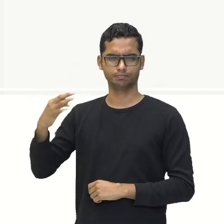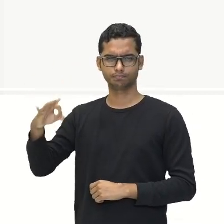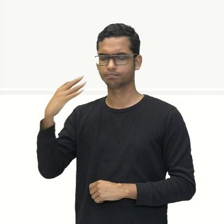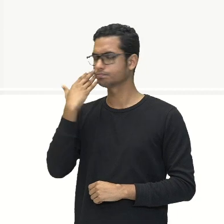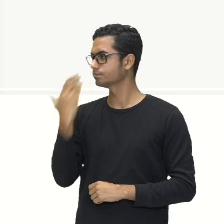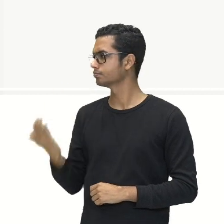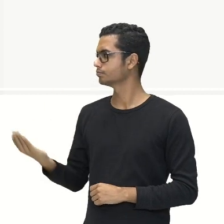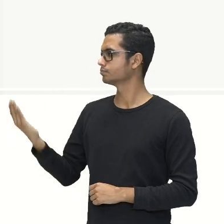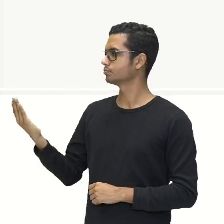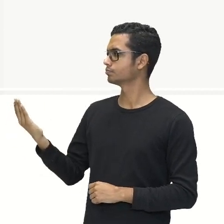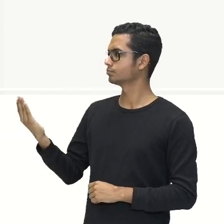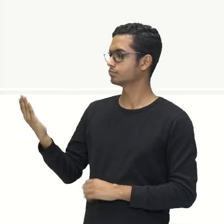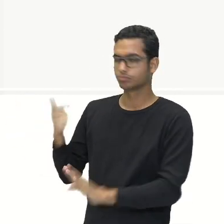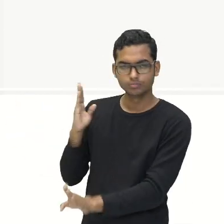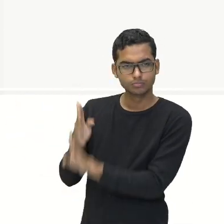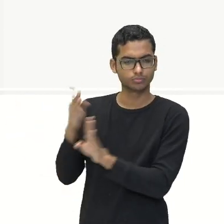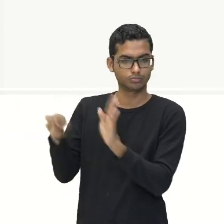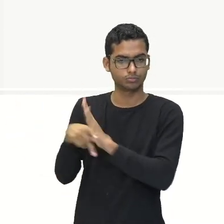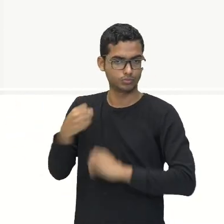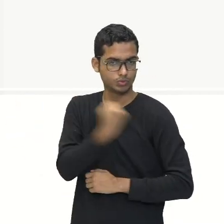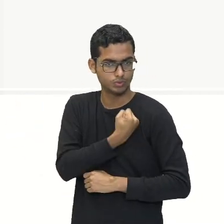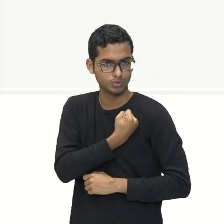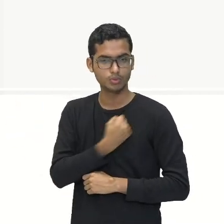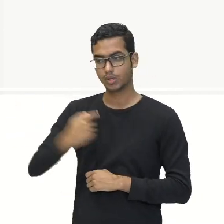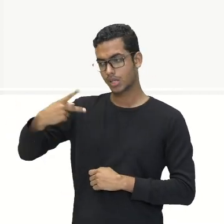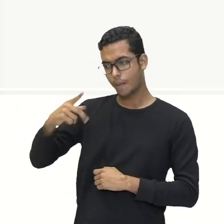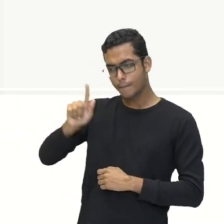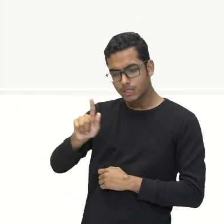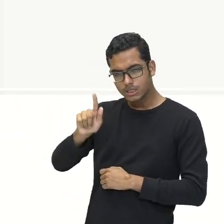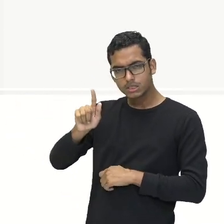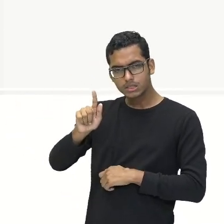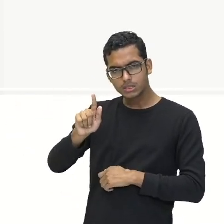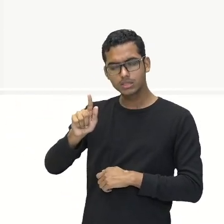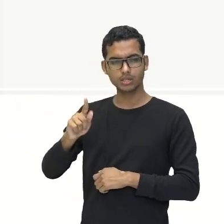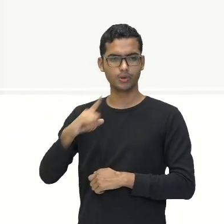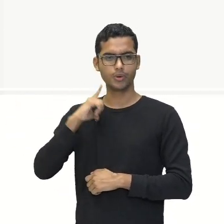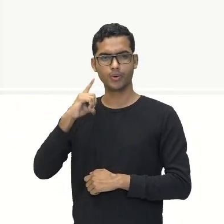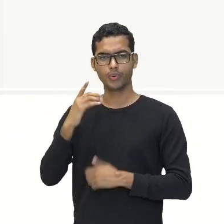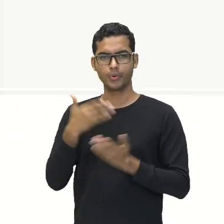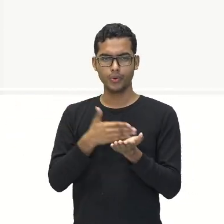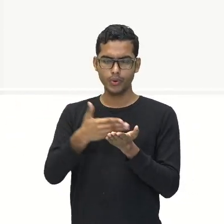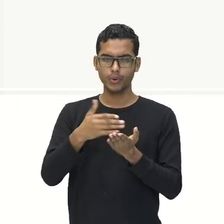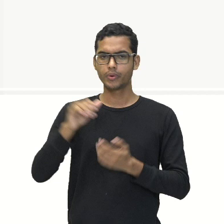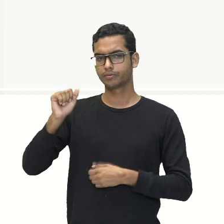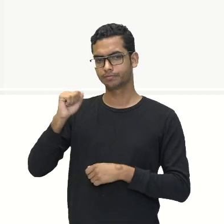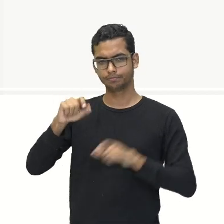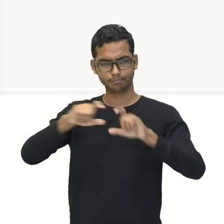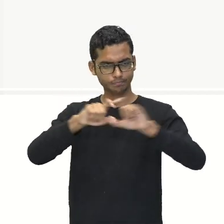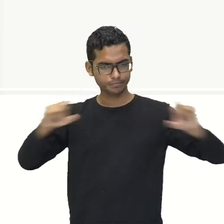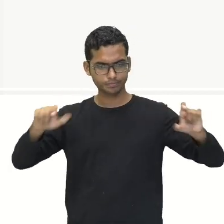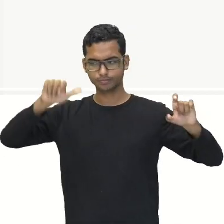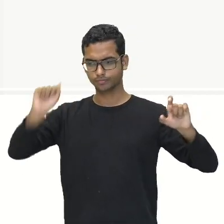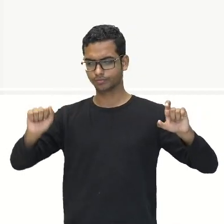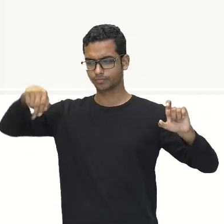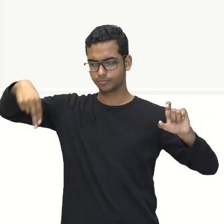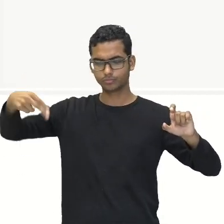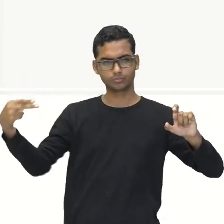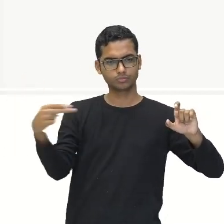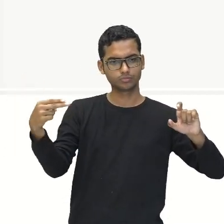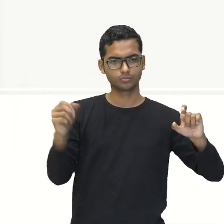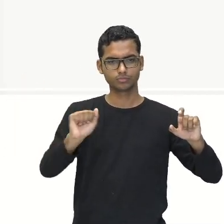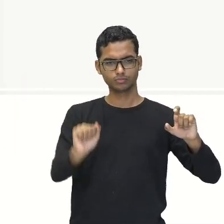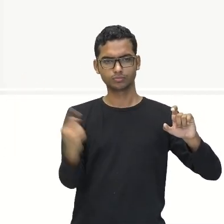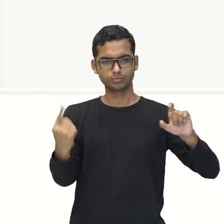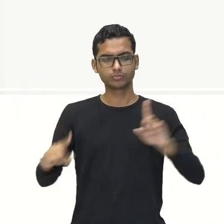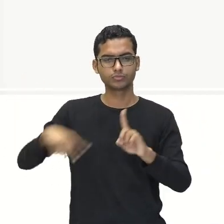a razão de uma PG, né, AN igual a 1 vezes